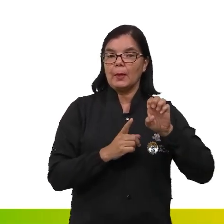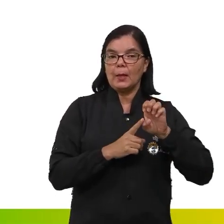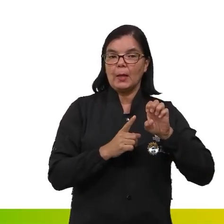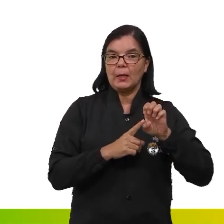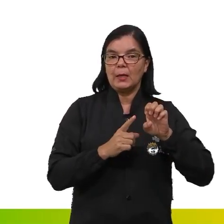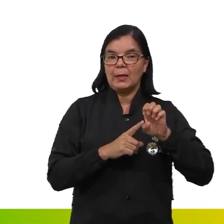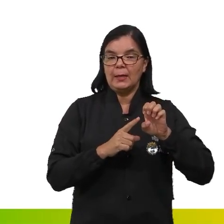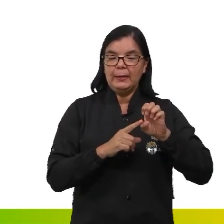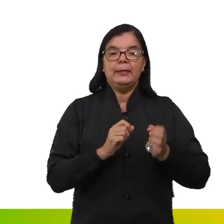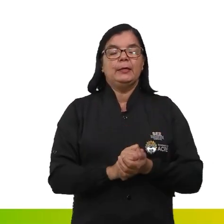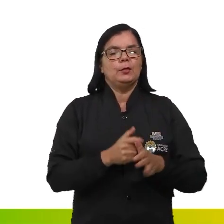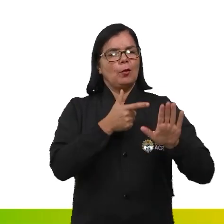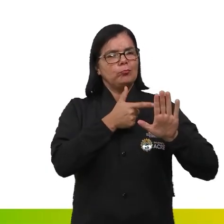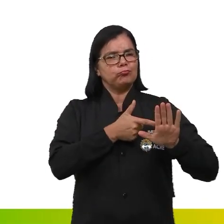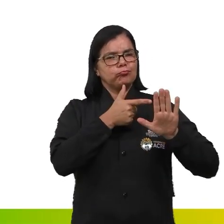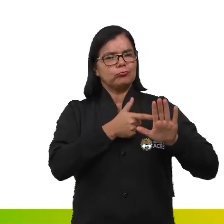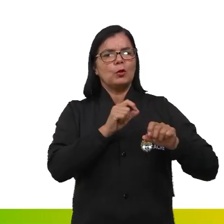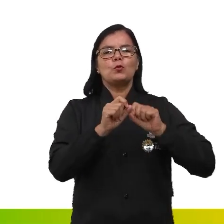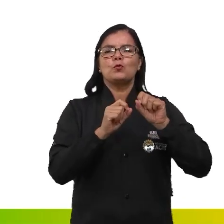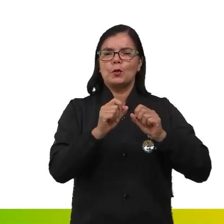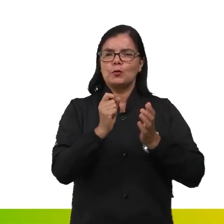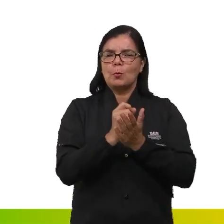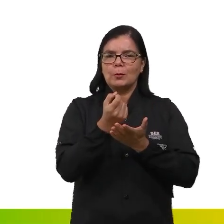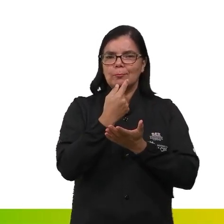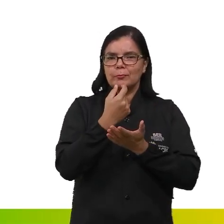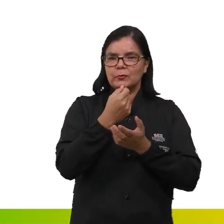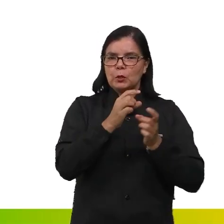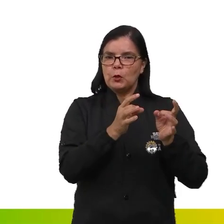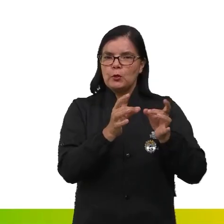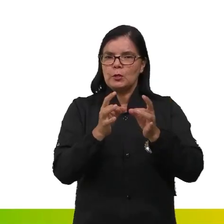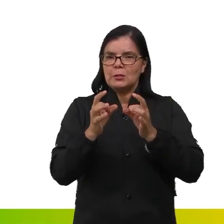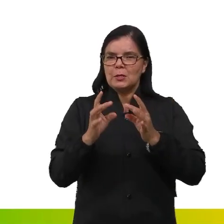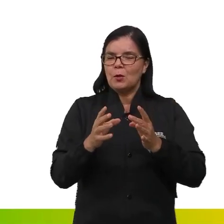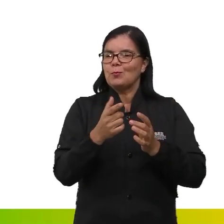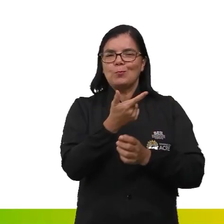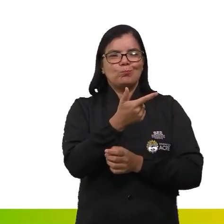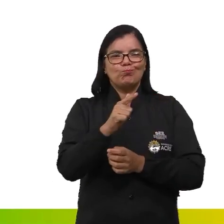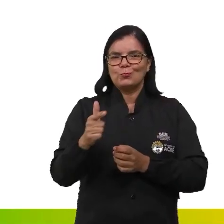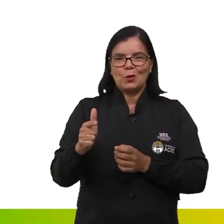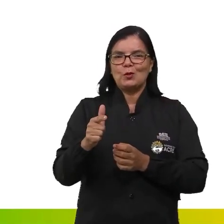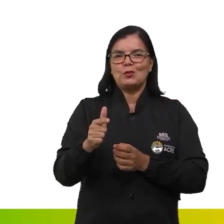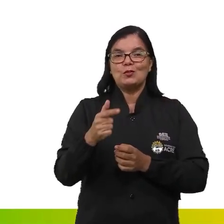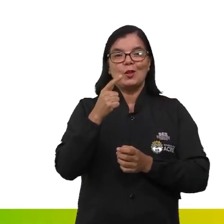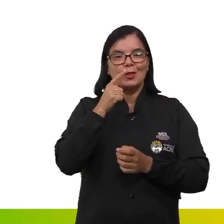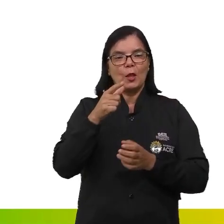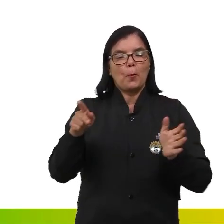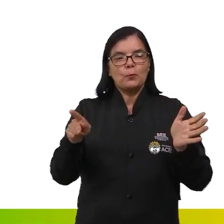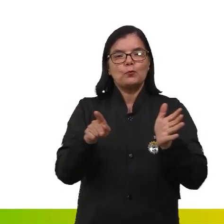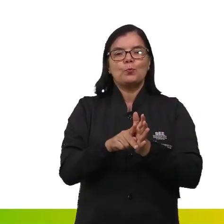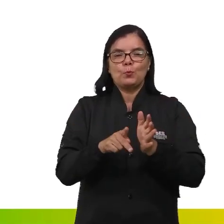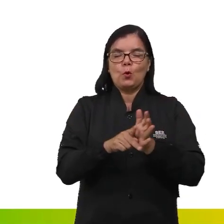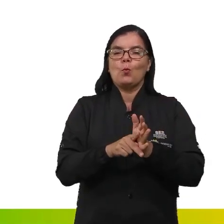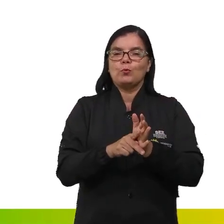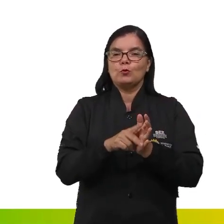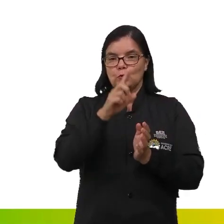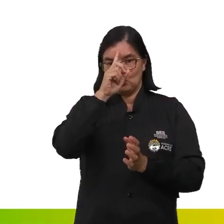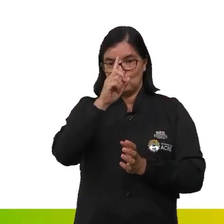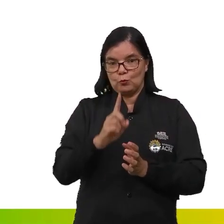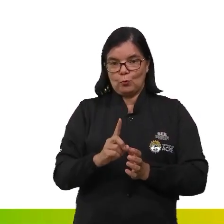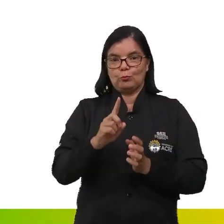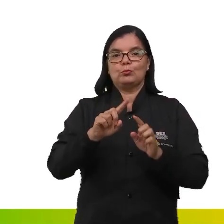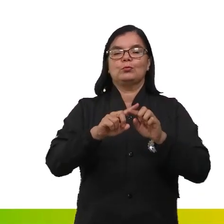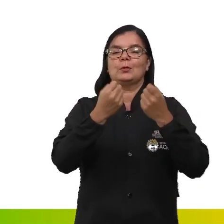E. Ironiza o fato de que os medicamentos vendidos são incapazes de curar os próprios